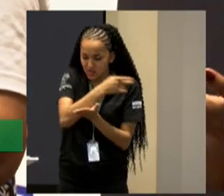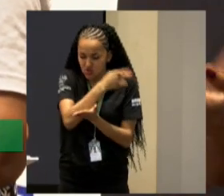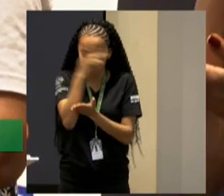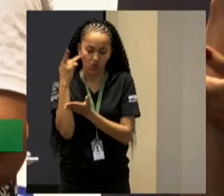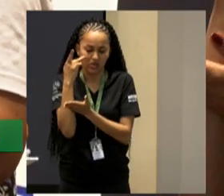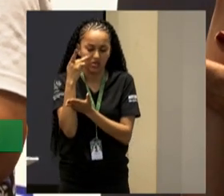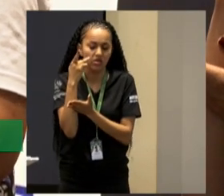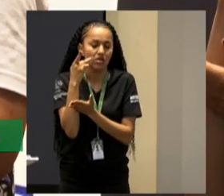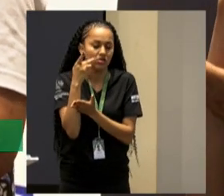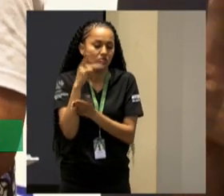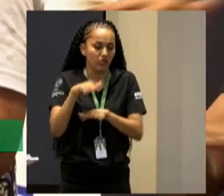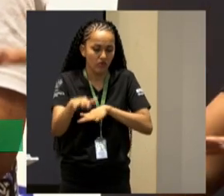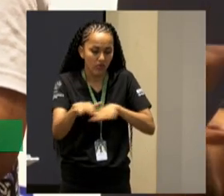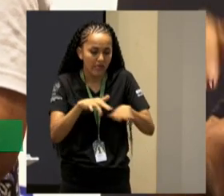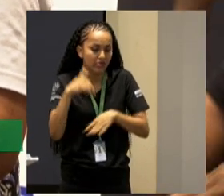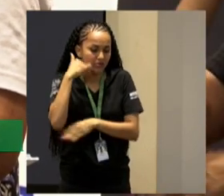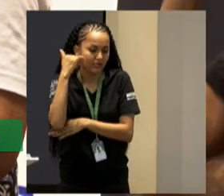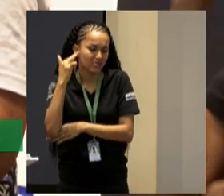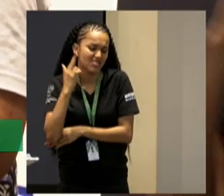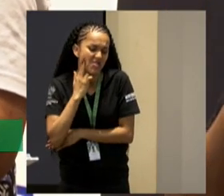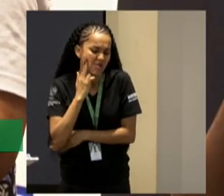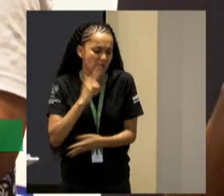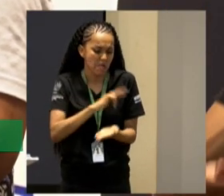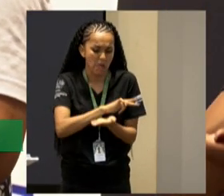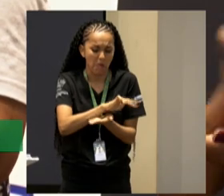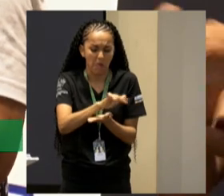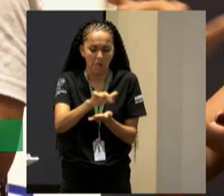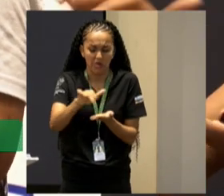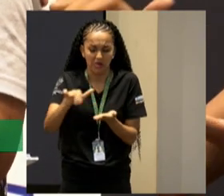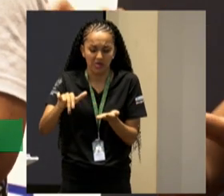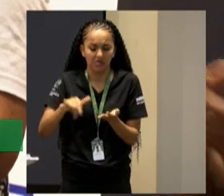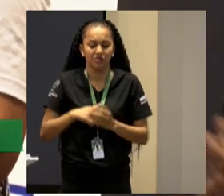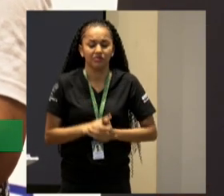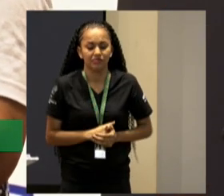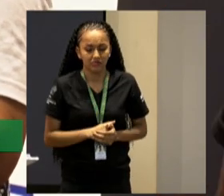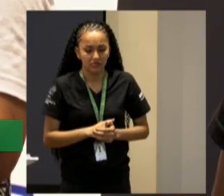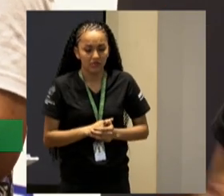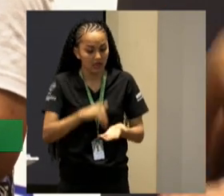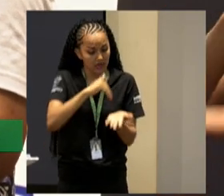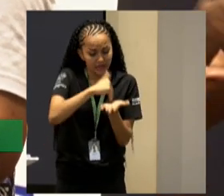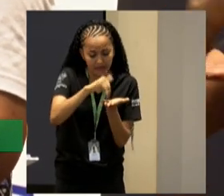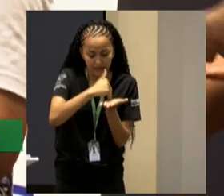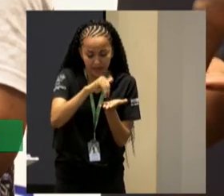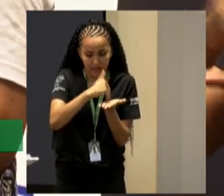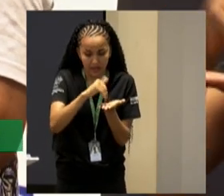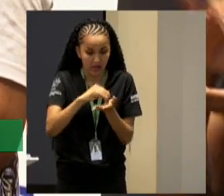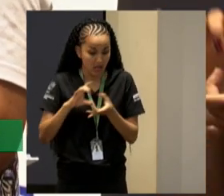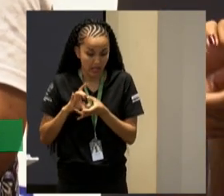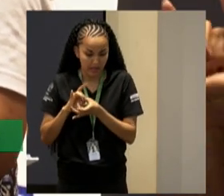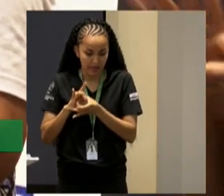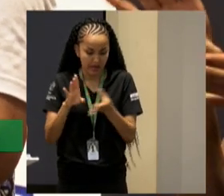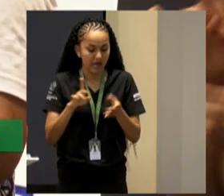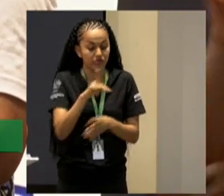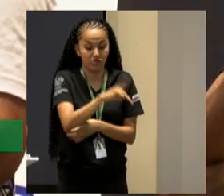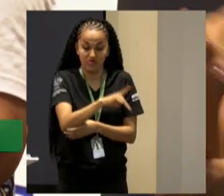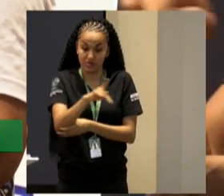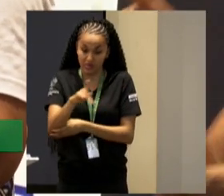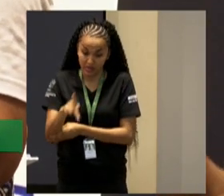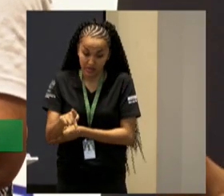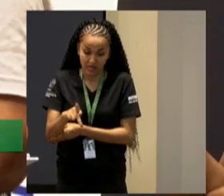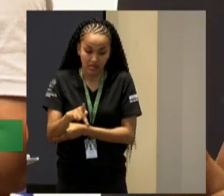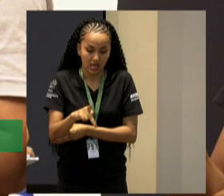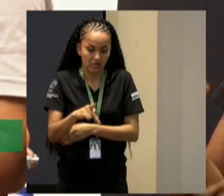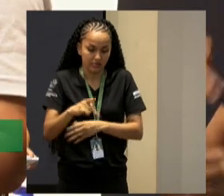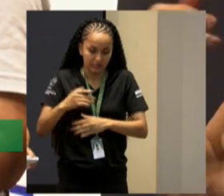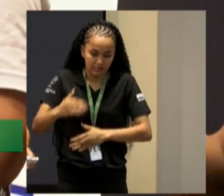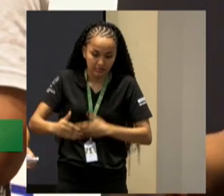movimento negro, Cabenguele Munanga, Petronilha e vários outros. A secretaria liberava seus professores, na